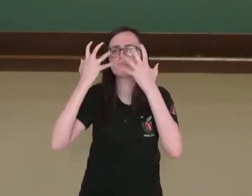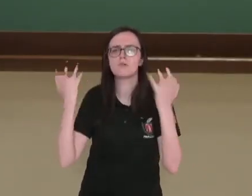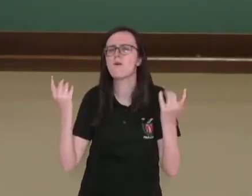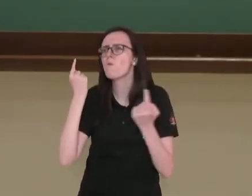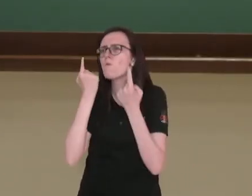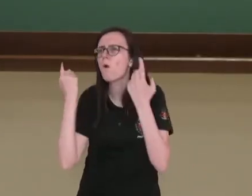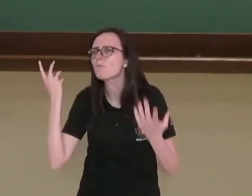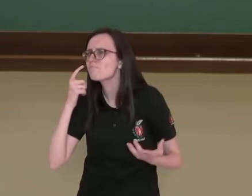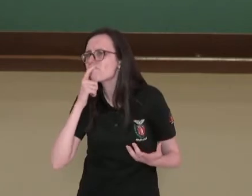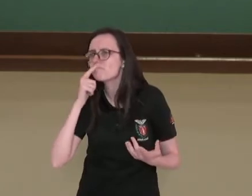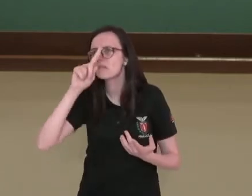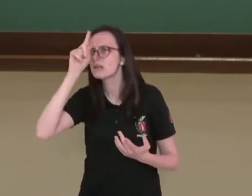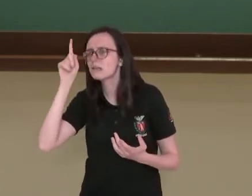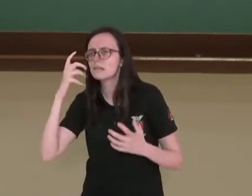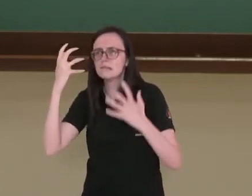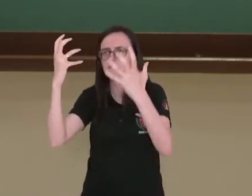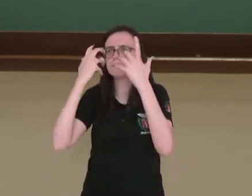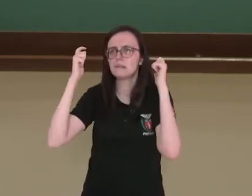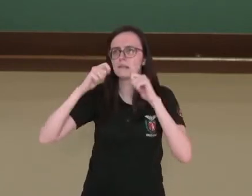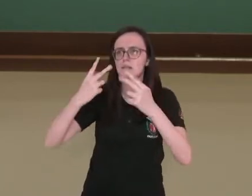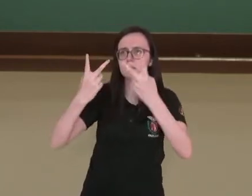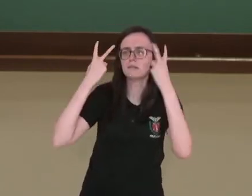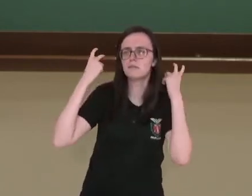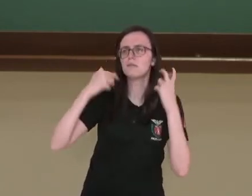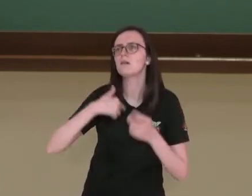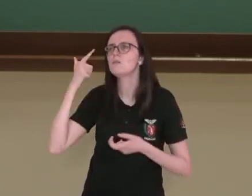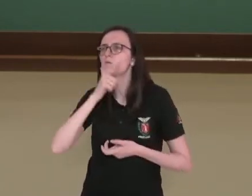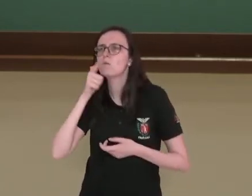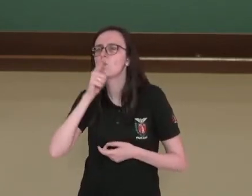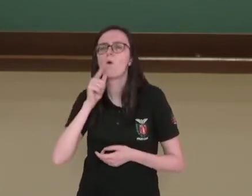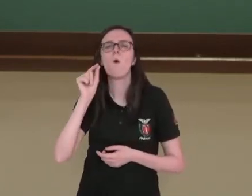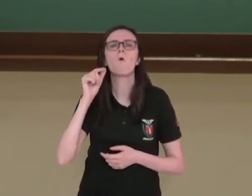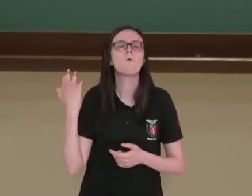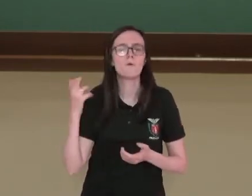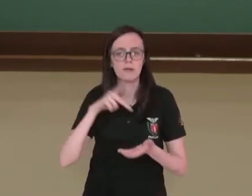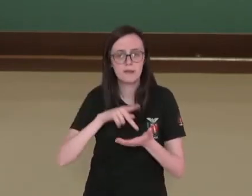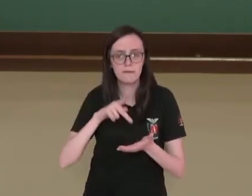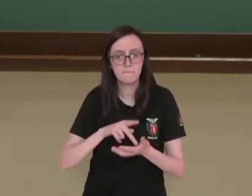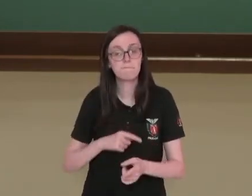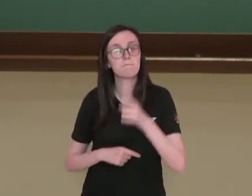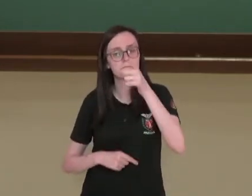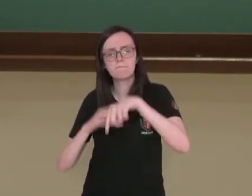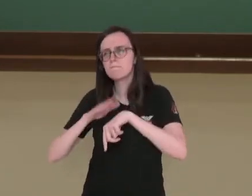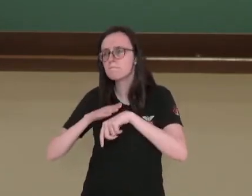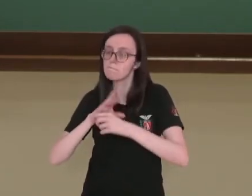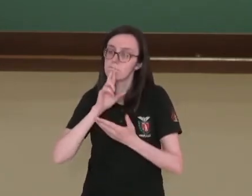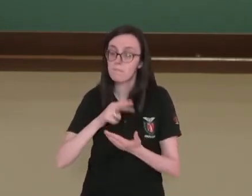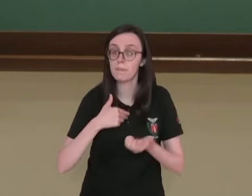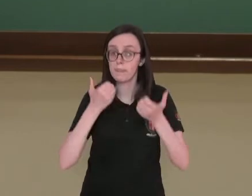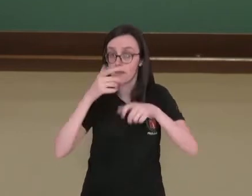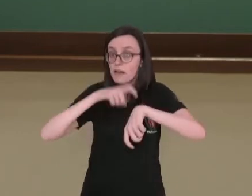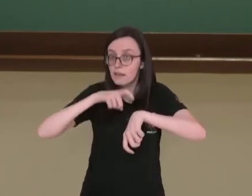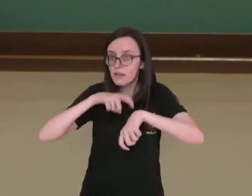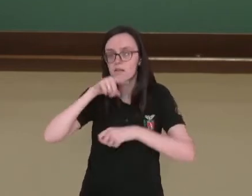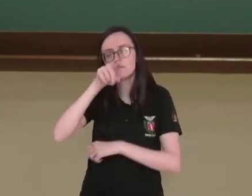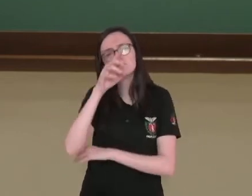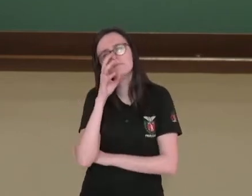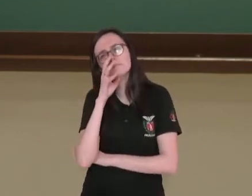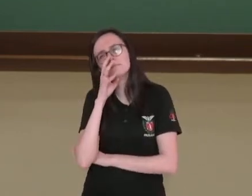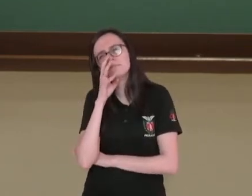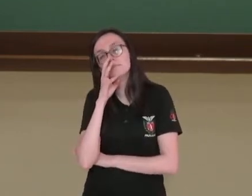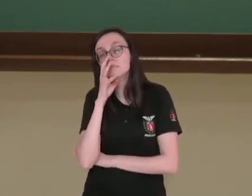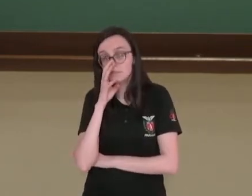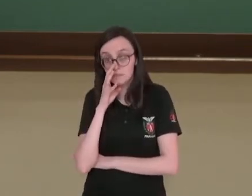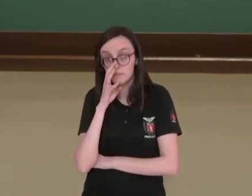qual figura será que está se destacando? O que eu consigo observar ali, não é verdade? Tá? Então, eu vou dar um tempo para você apreciar essa obra,